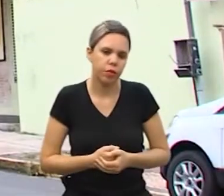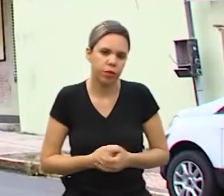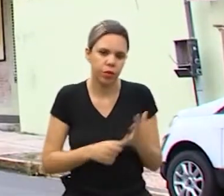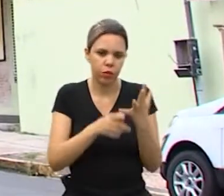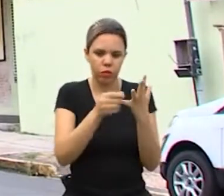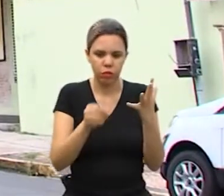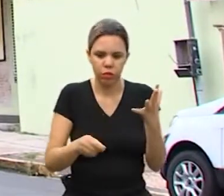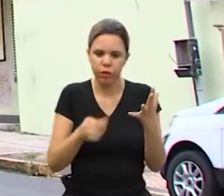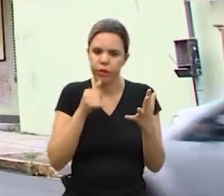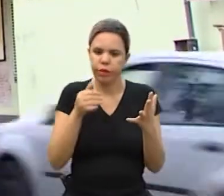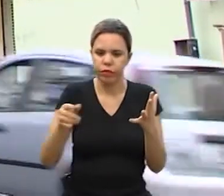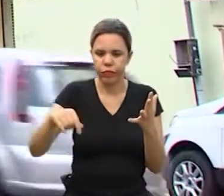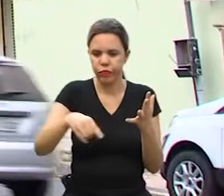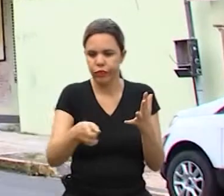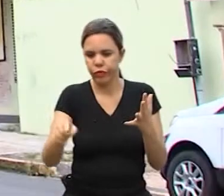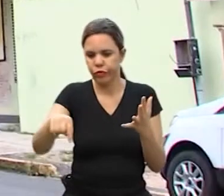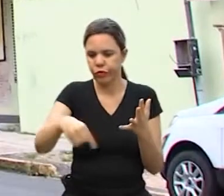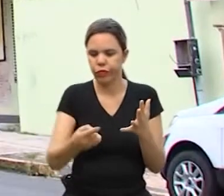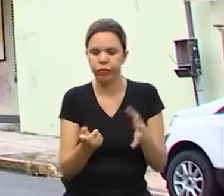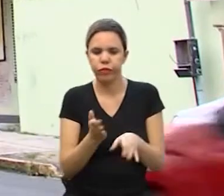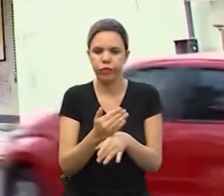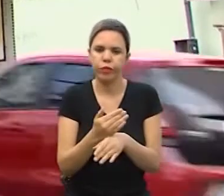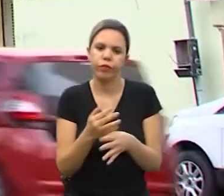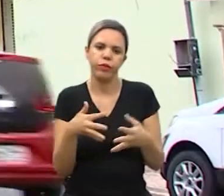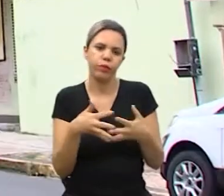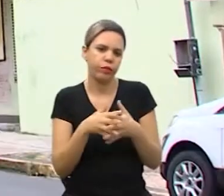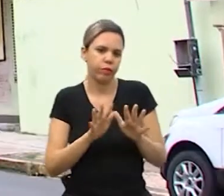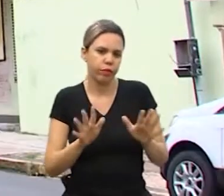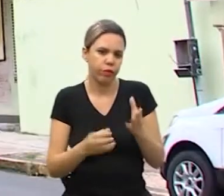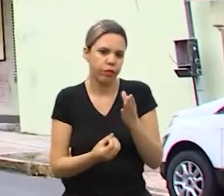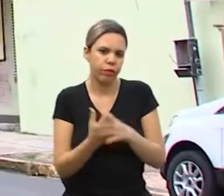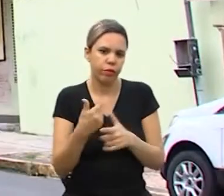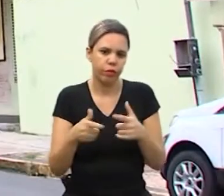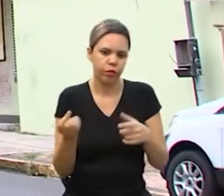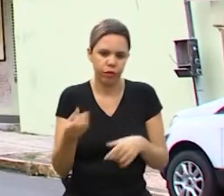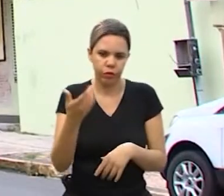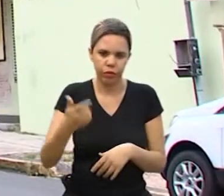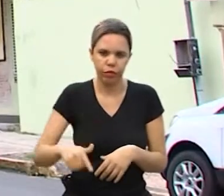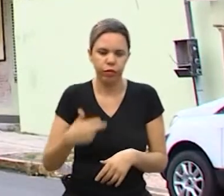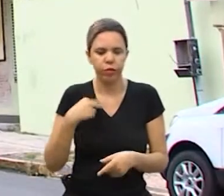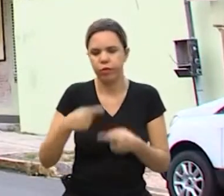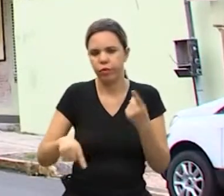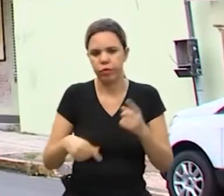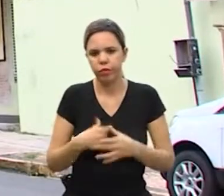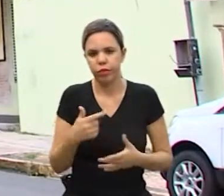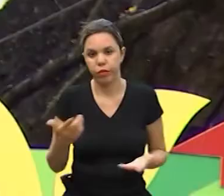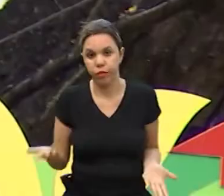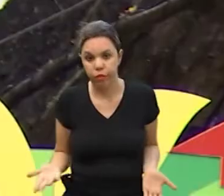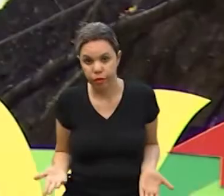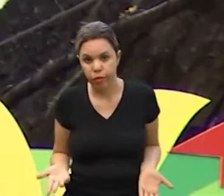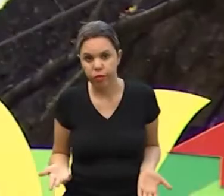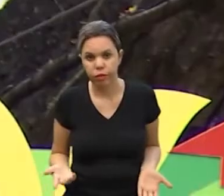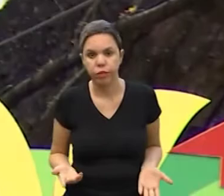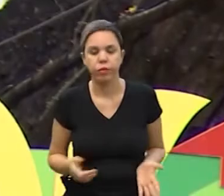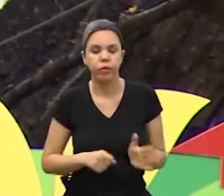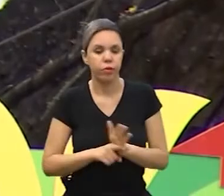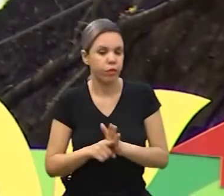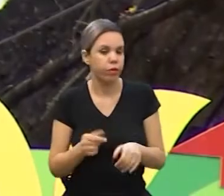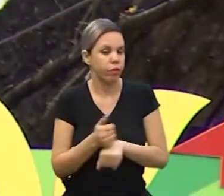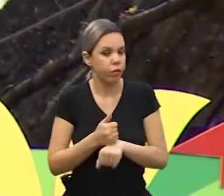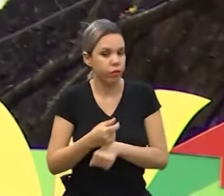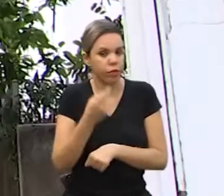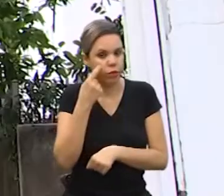os ramos ladrões, que chamam, que vai acabar criando galho novamente onde não deveria ter. Ainda de acordo